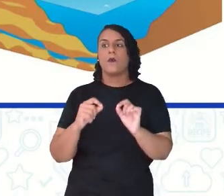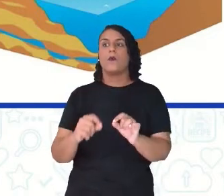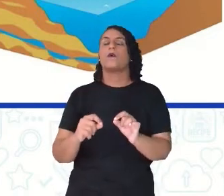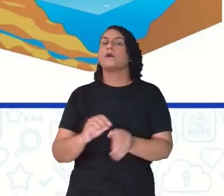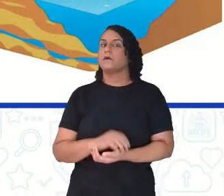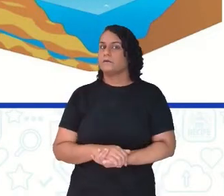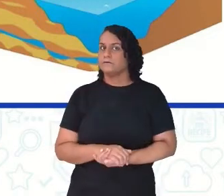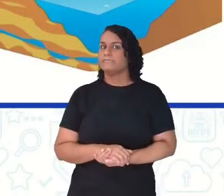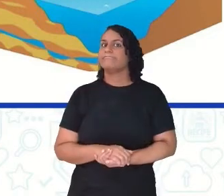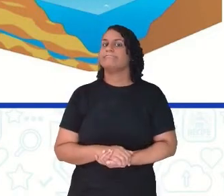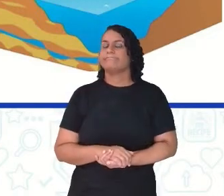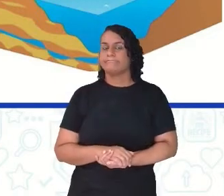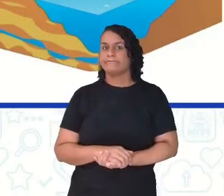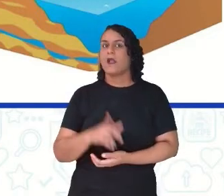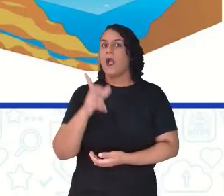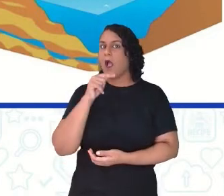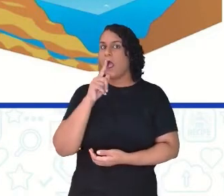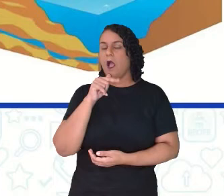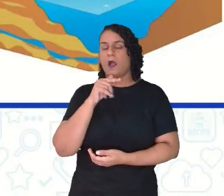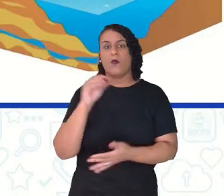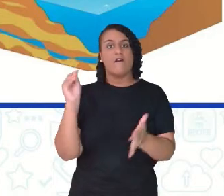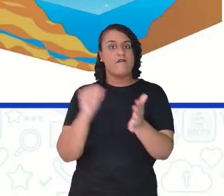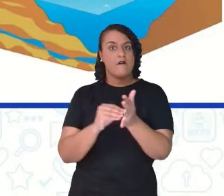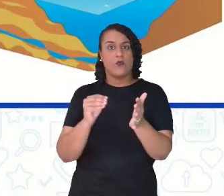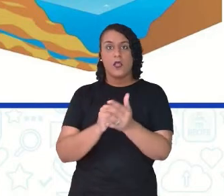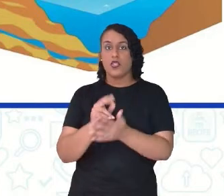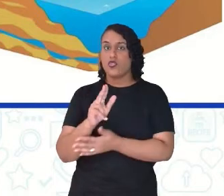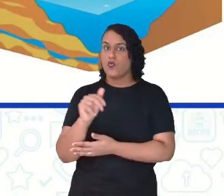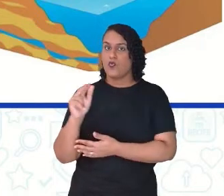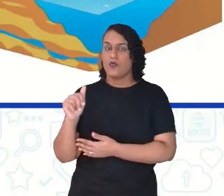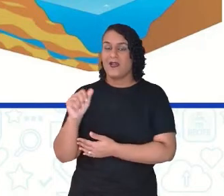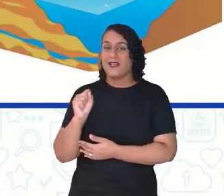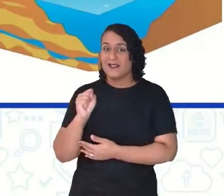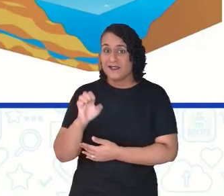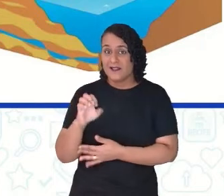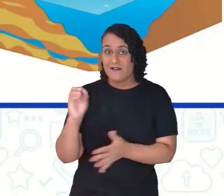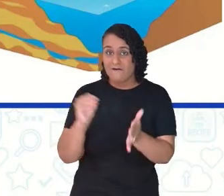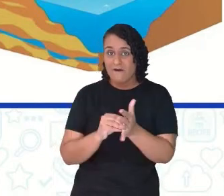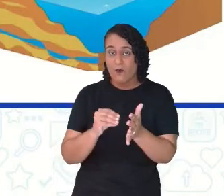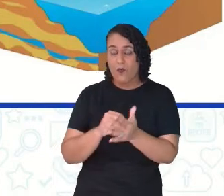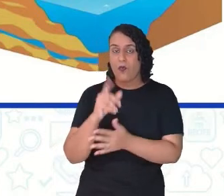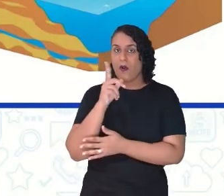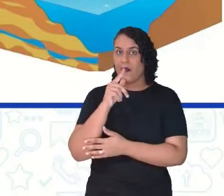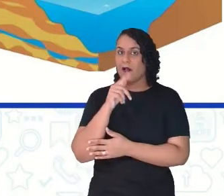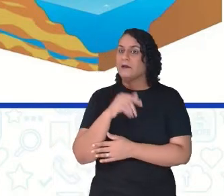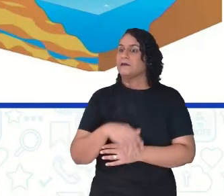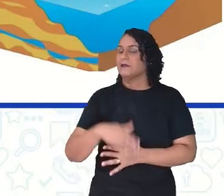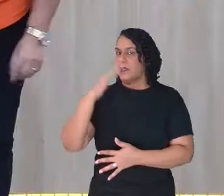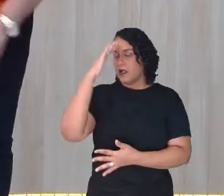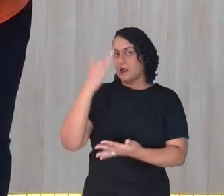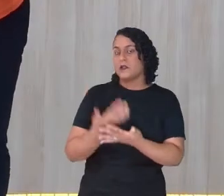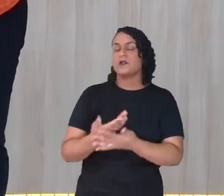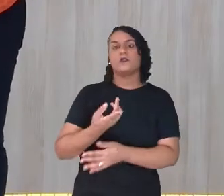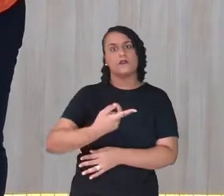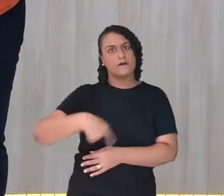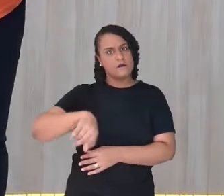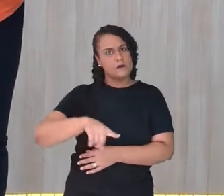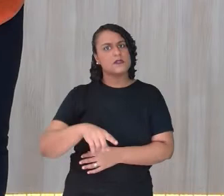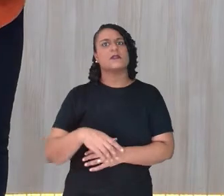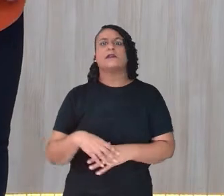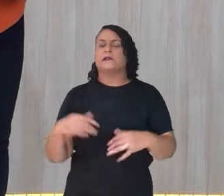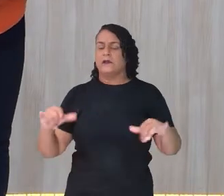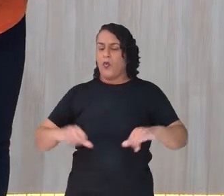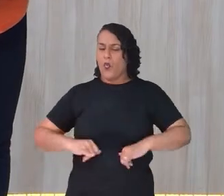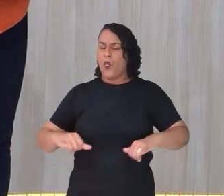importante que esse bem precioso ele não falte. Porque a falta d'água, eu acredito que muitos de vocês já devem ter